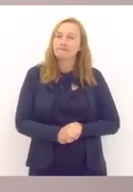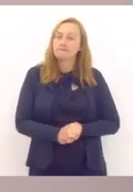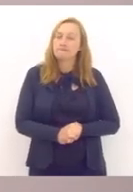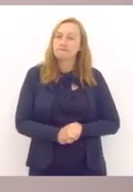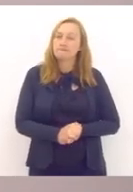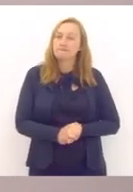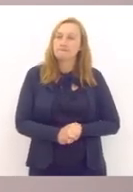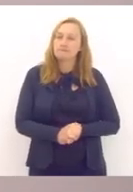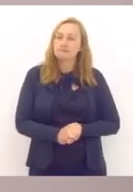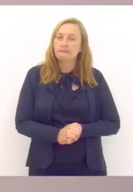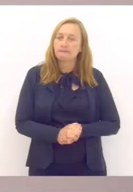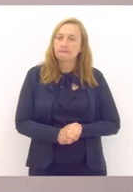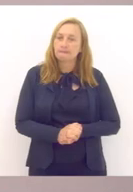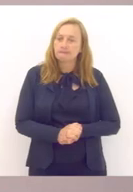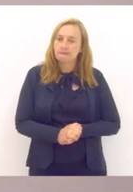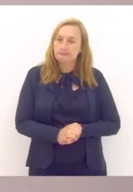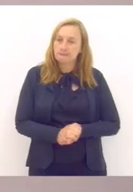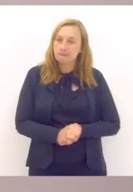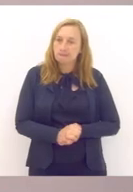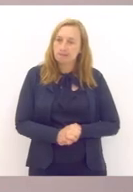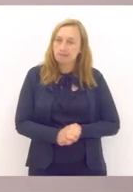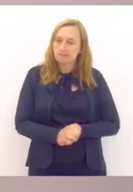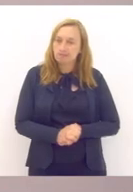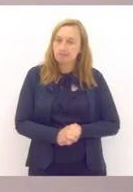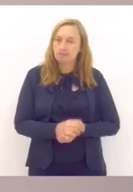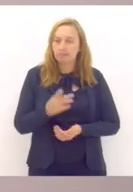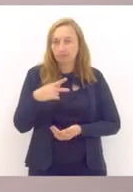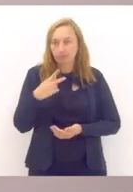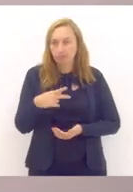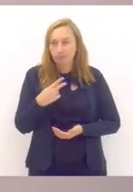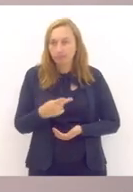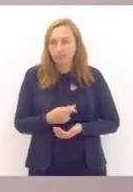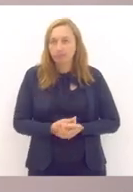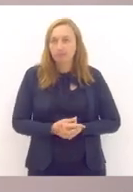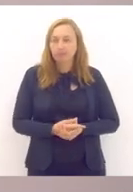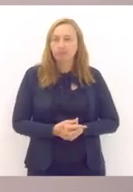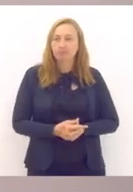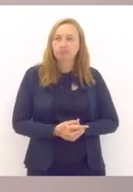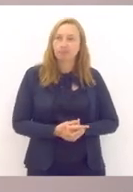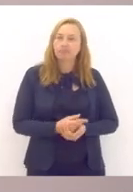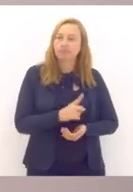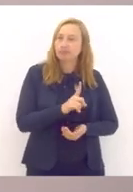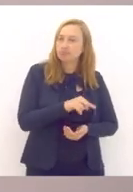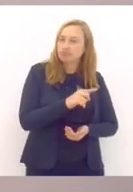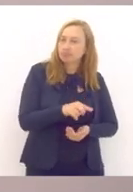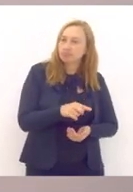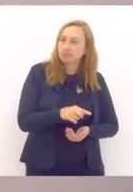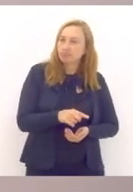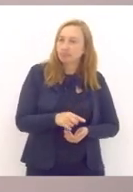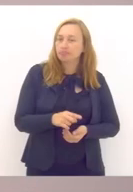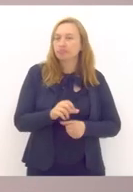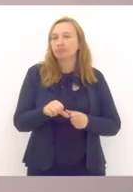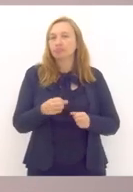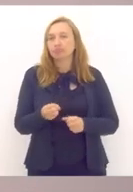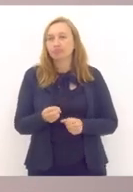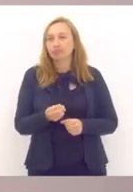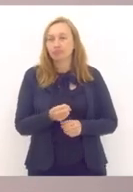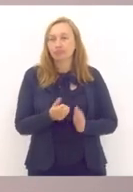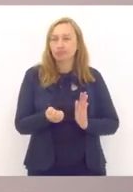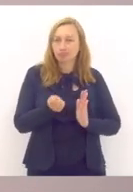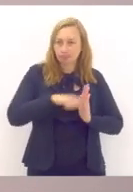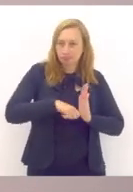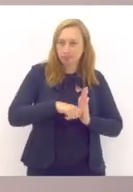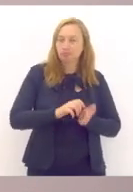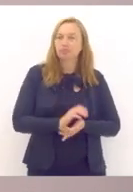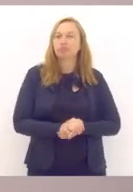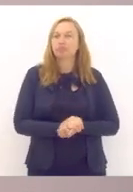E vou, nesse ponto, tratar tanto a questão da renúncia quanto a questão da reforma tributária, se o senhor me permite.